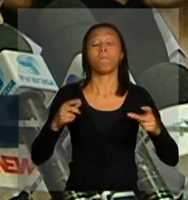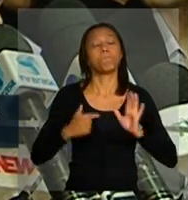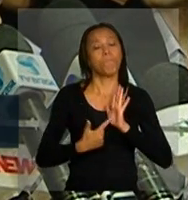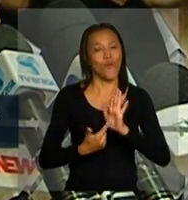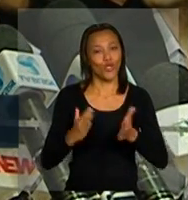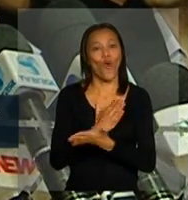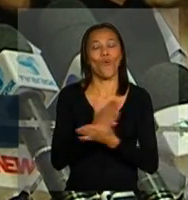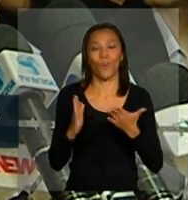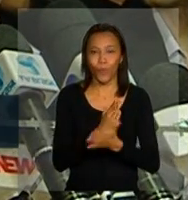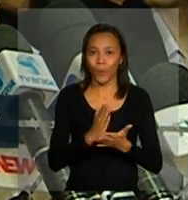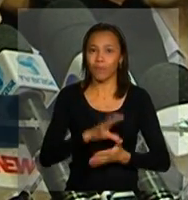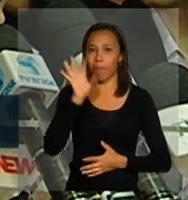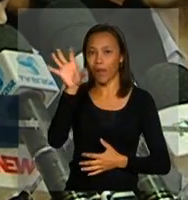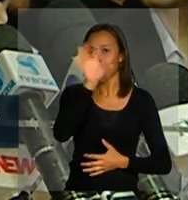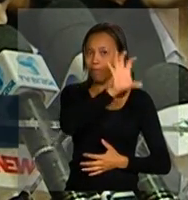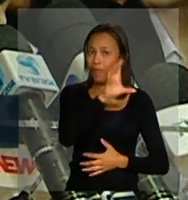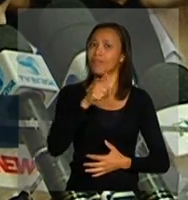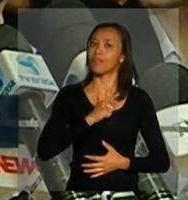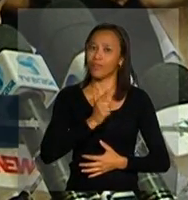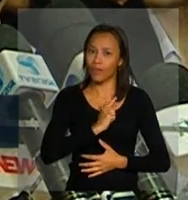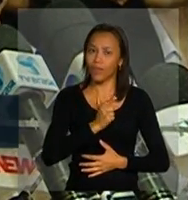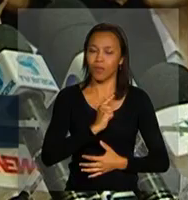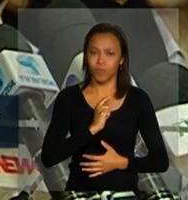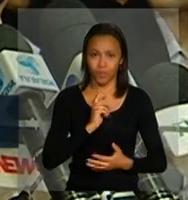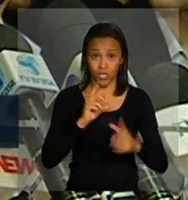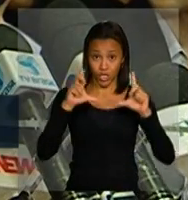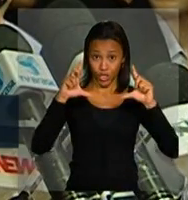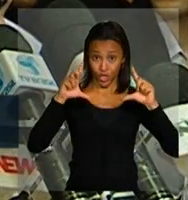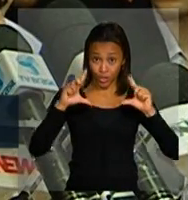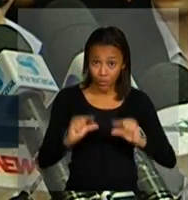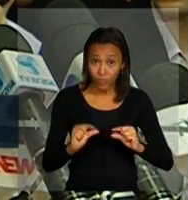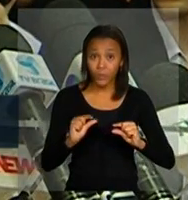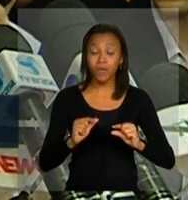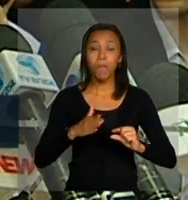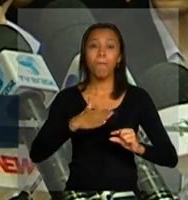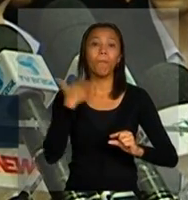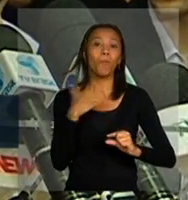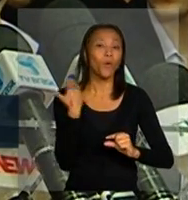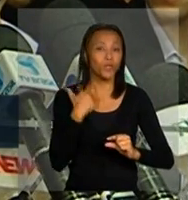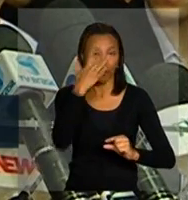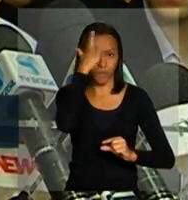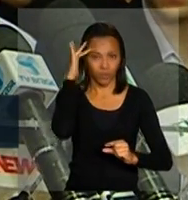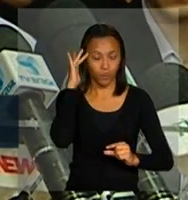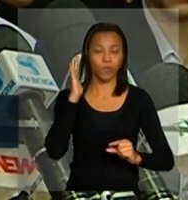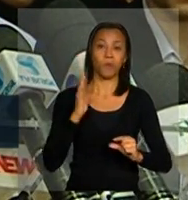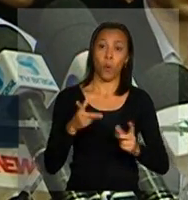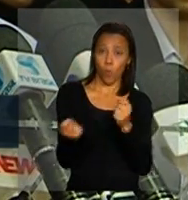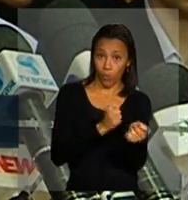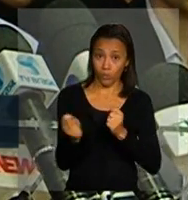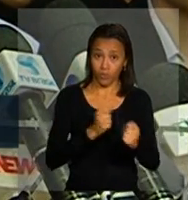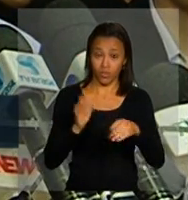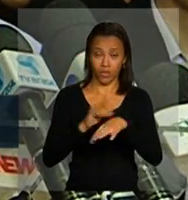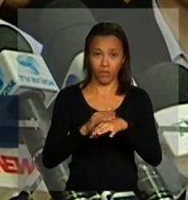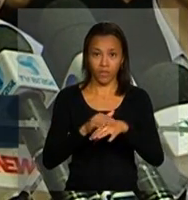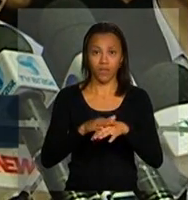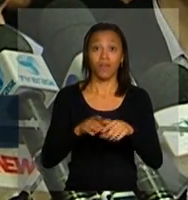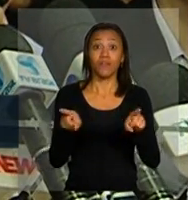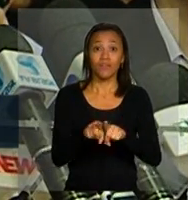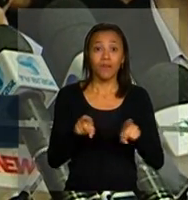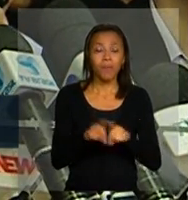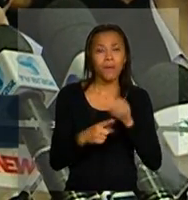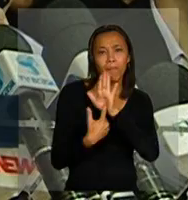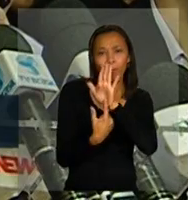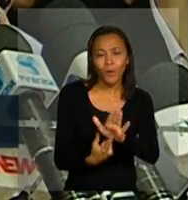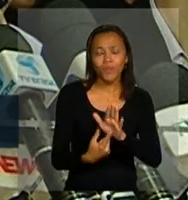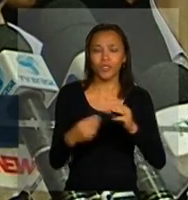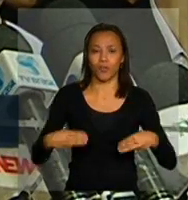regiões nós temos conseguido de forma bastante sustentável a redução dos óbitos, o maior controle da doença, mas chama a atenção do